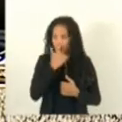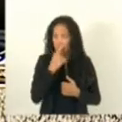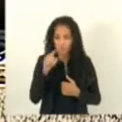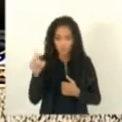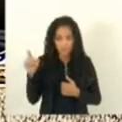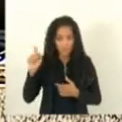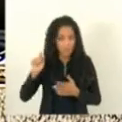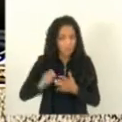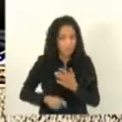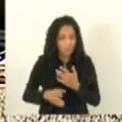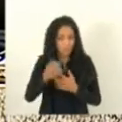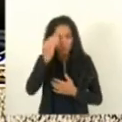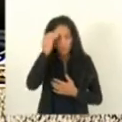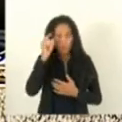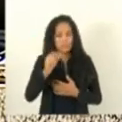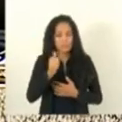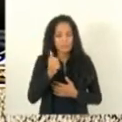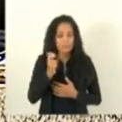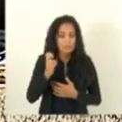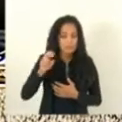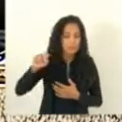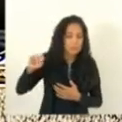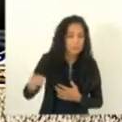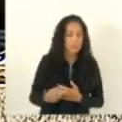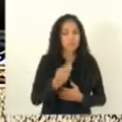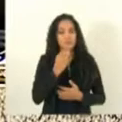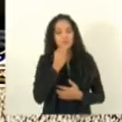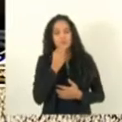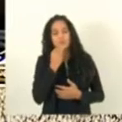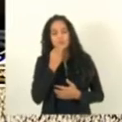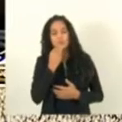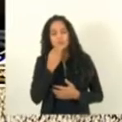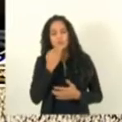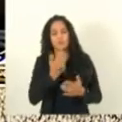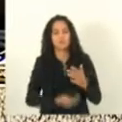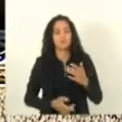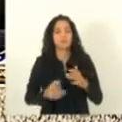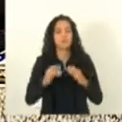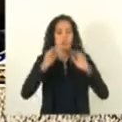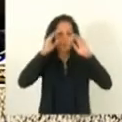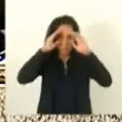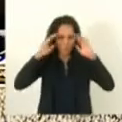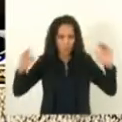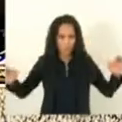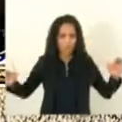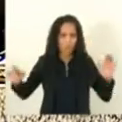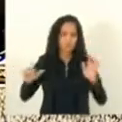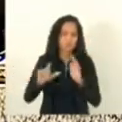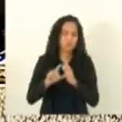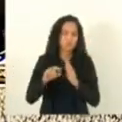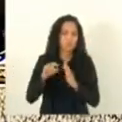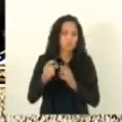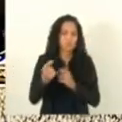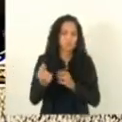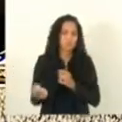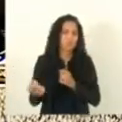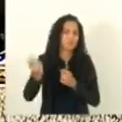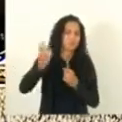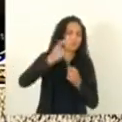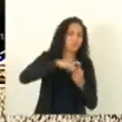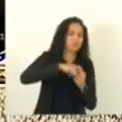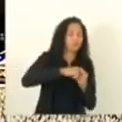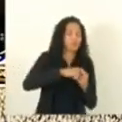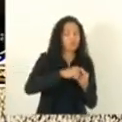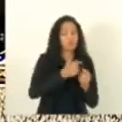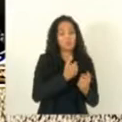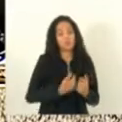aí, 15 milhões para o aeroporto de Linhares, retornando esse recurso ao